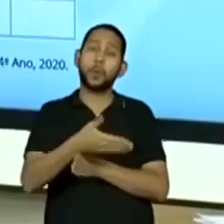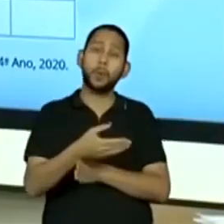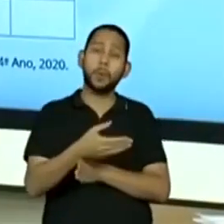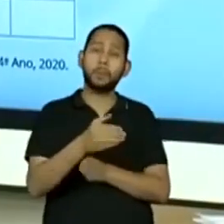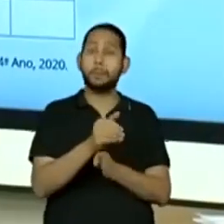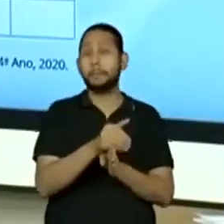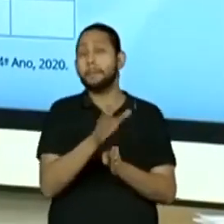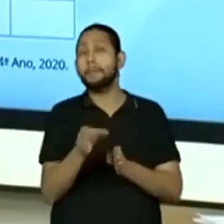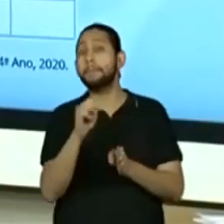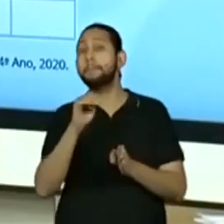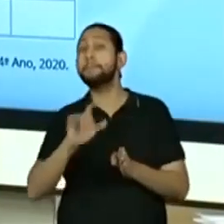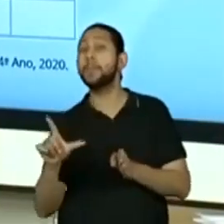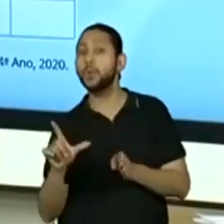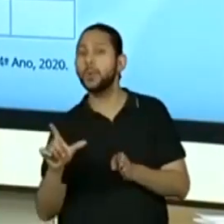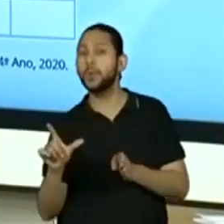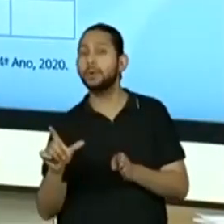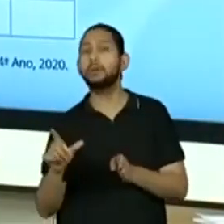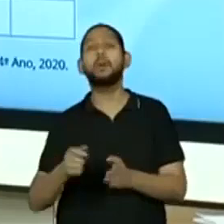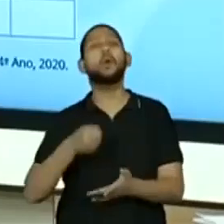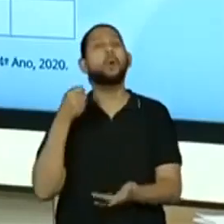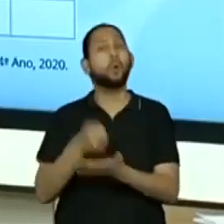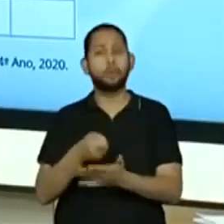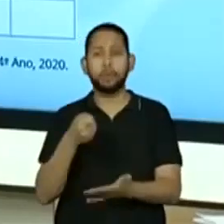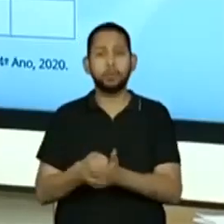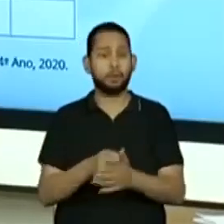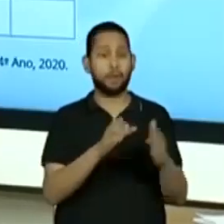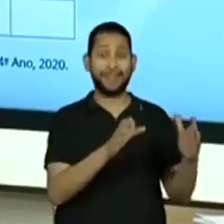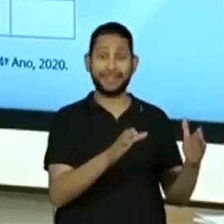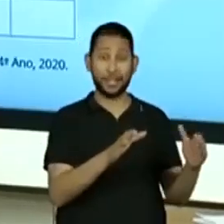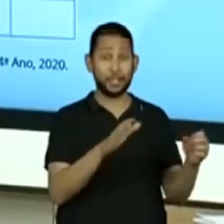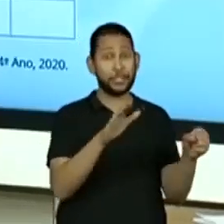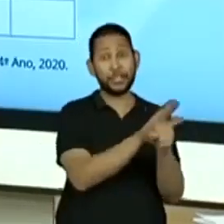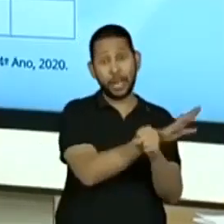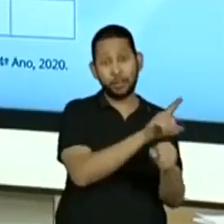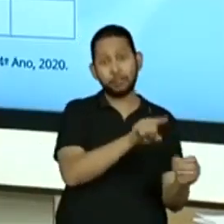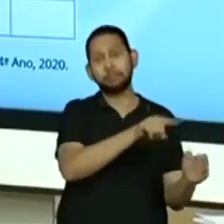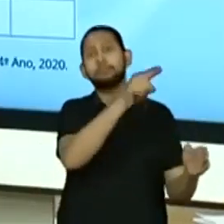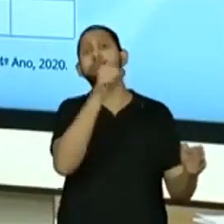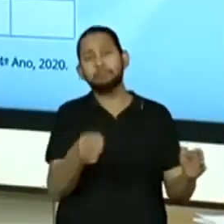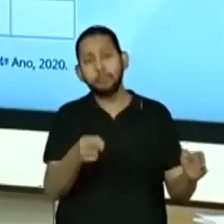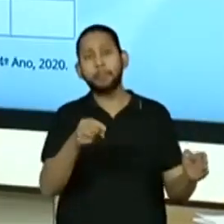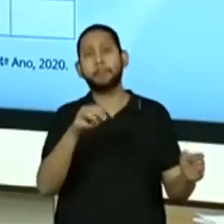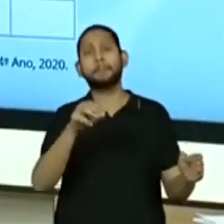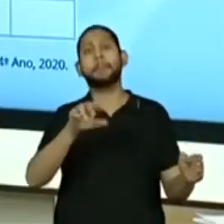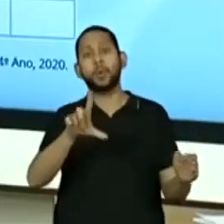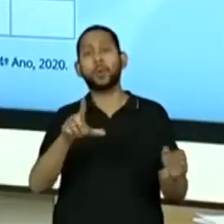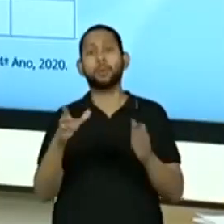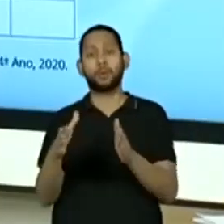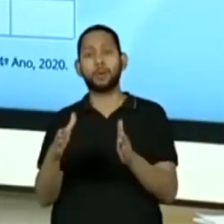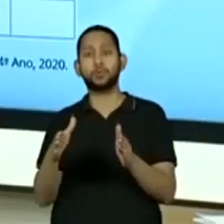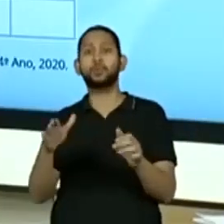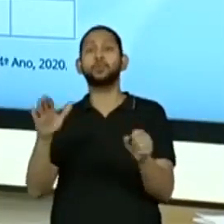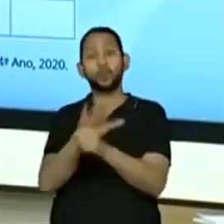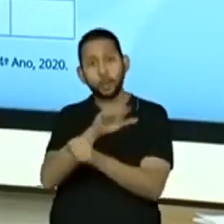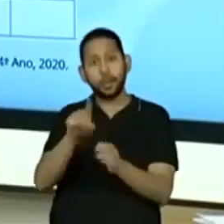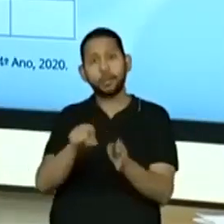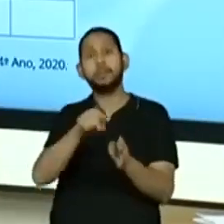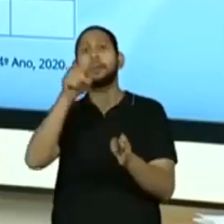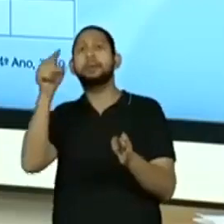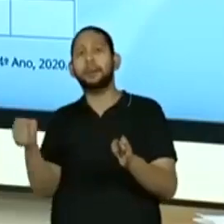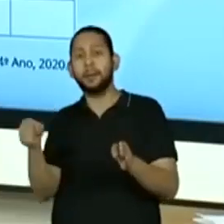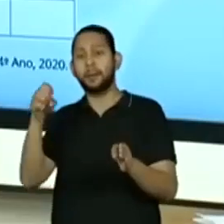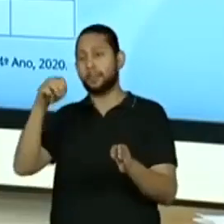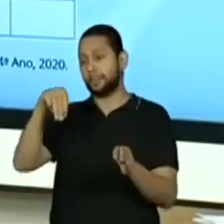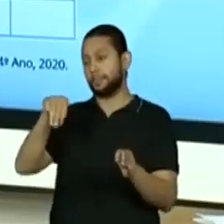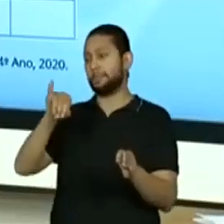unidades simples, basta obrigatoriamente ler o número com a palavra mil ou sobrenome que ele